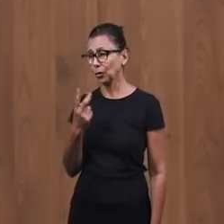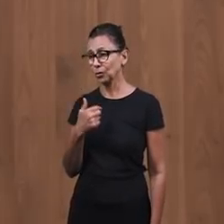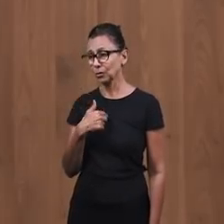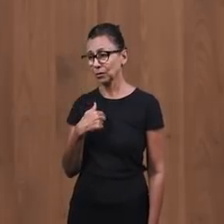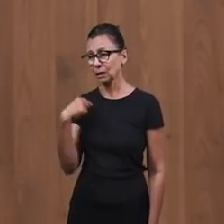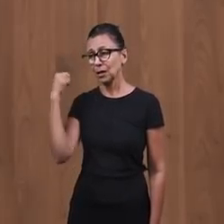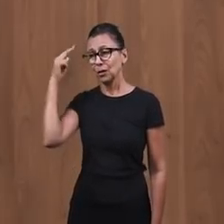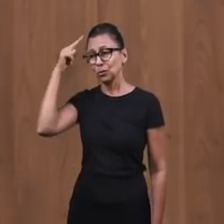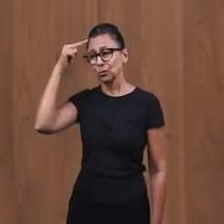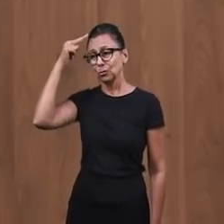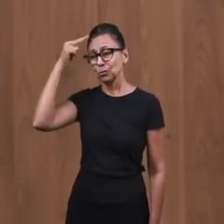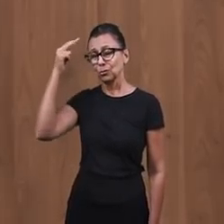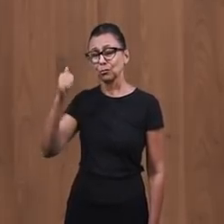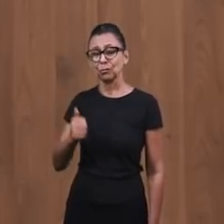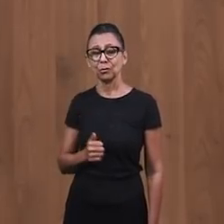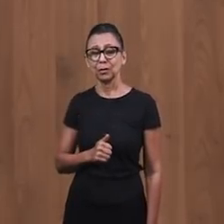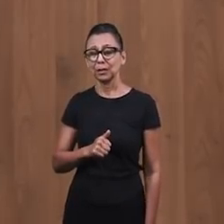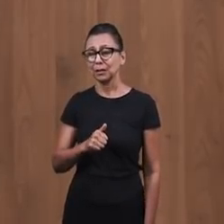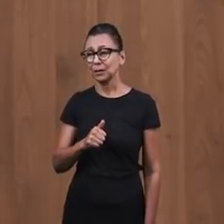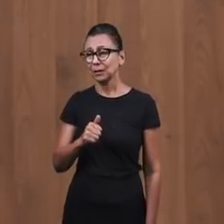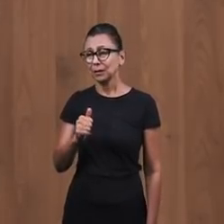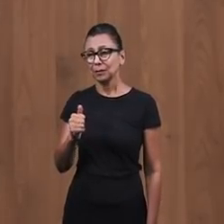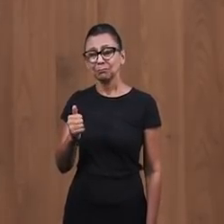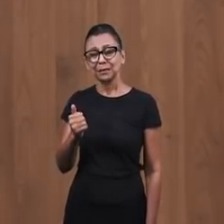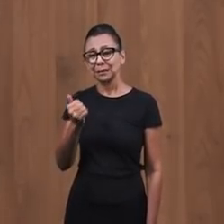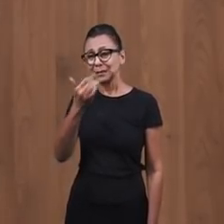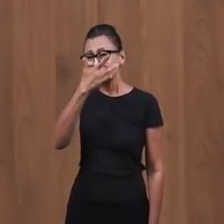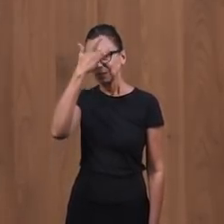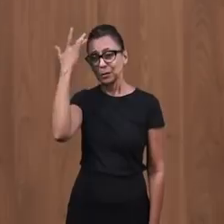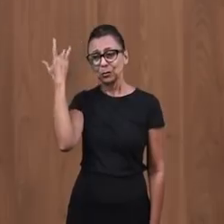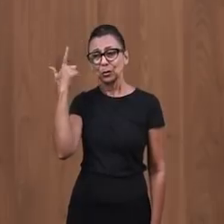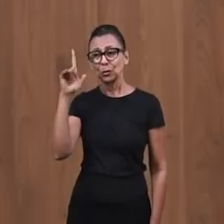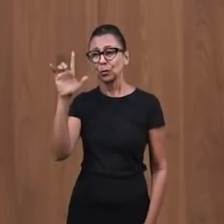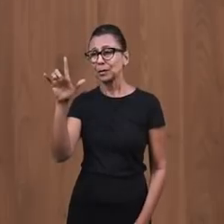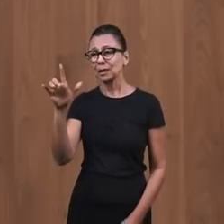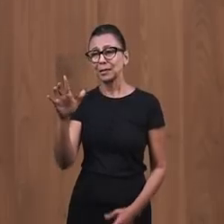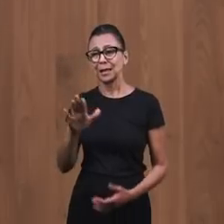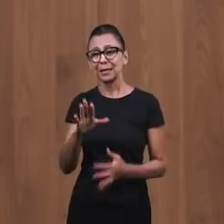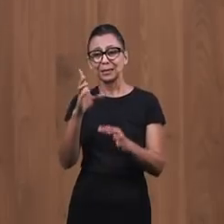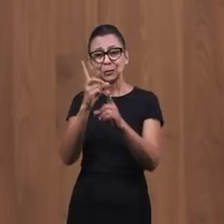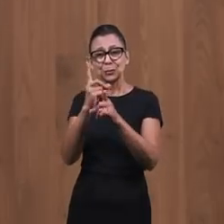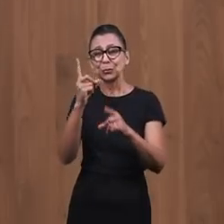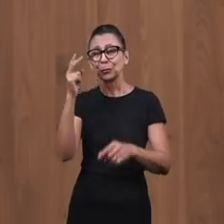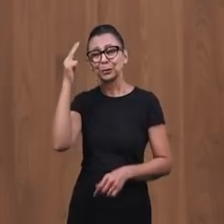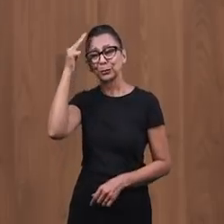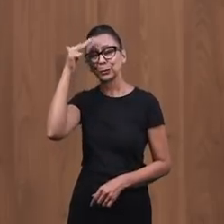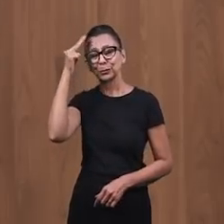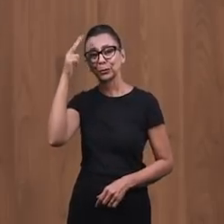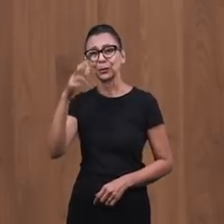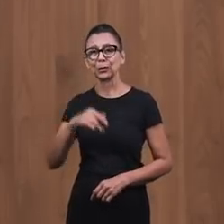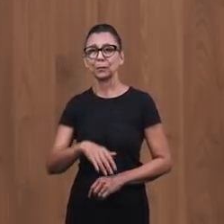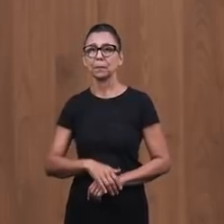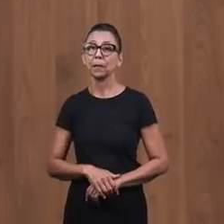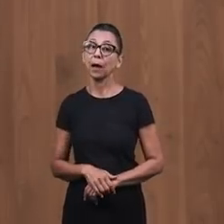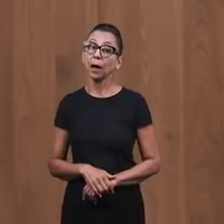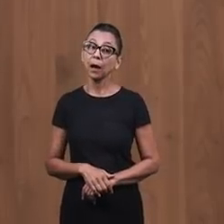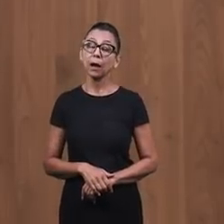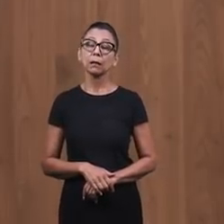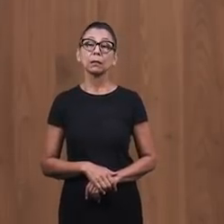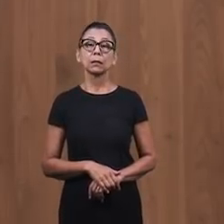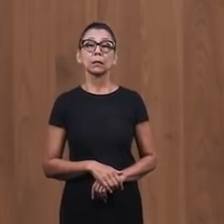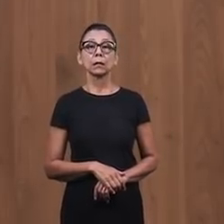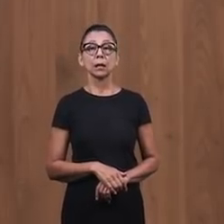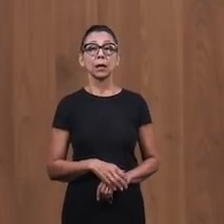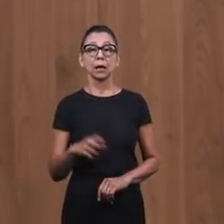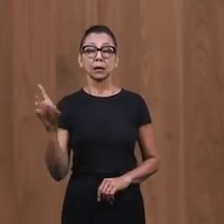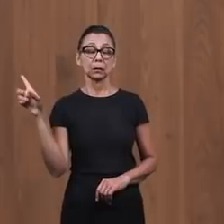tinham tido sonhos e que ninguém podia interpretar aqueles sonhos, que eles estavam muito preocupados. José então deu